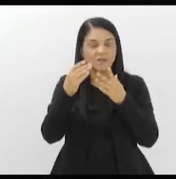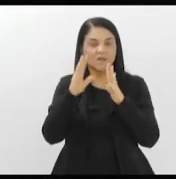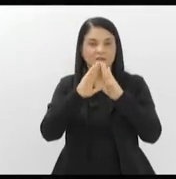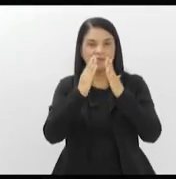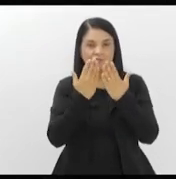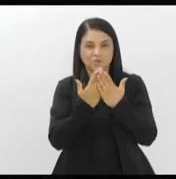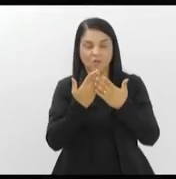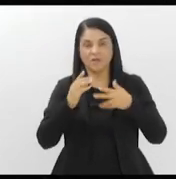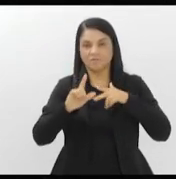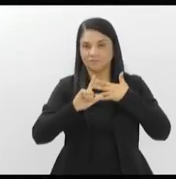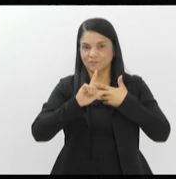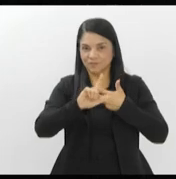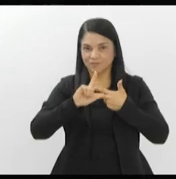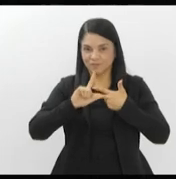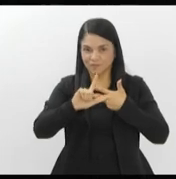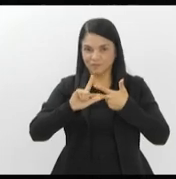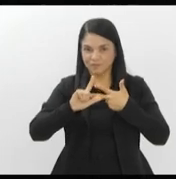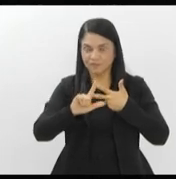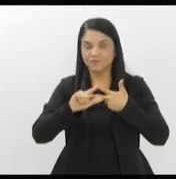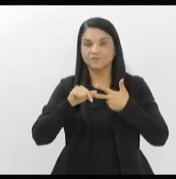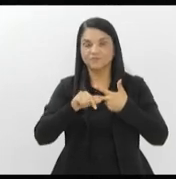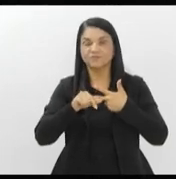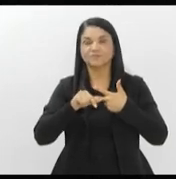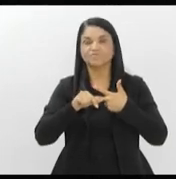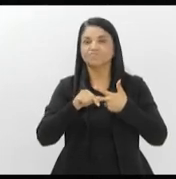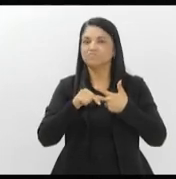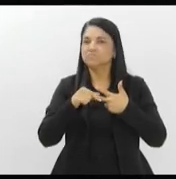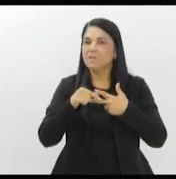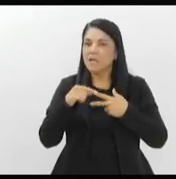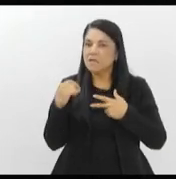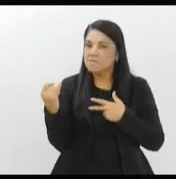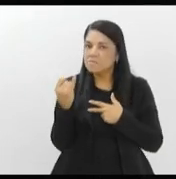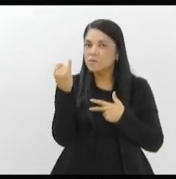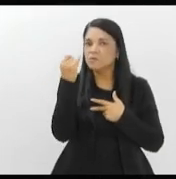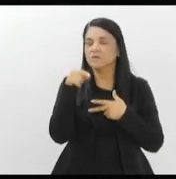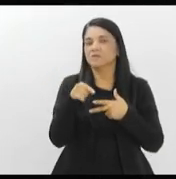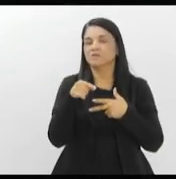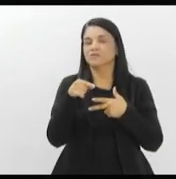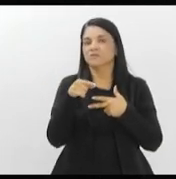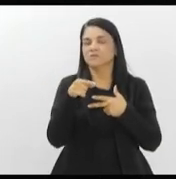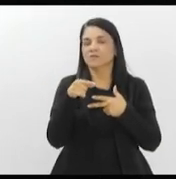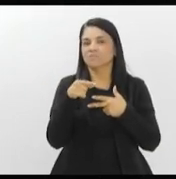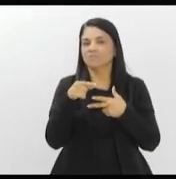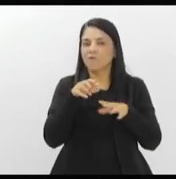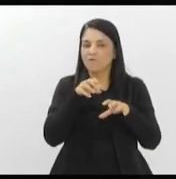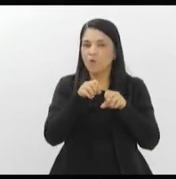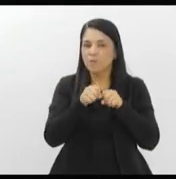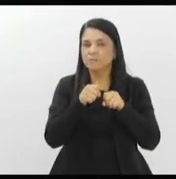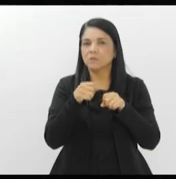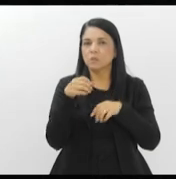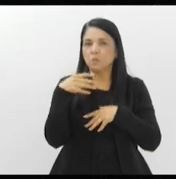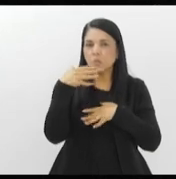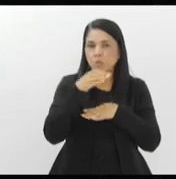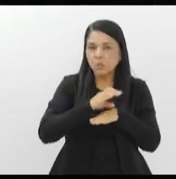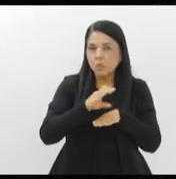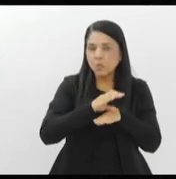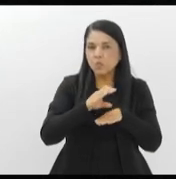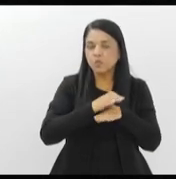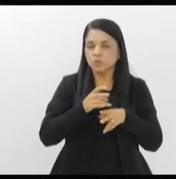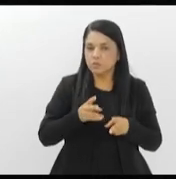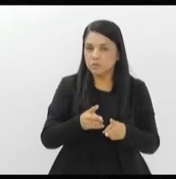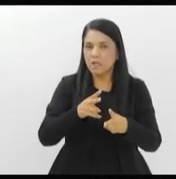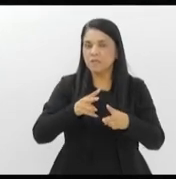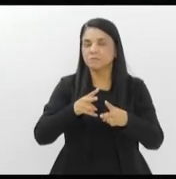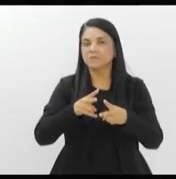escola do Legislativo, porque essa formação contínua ela é muito importante. É fundamental